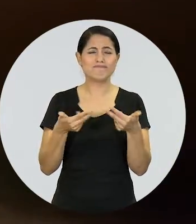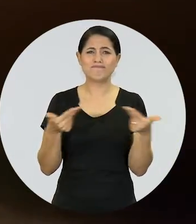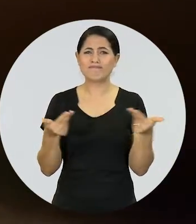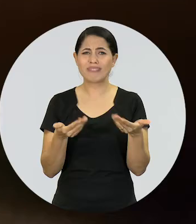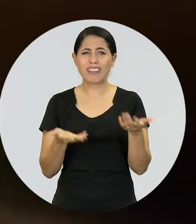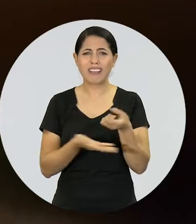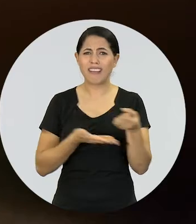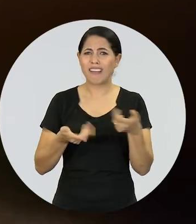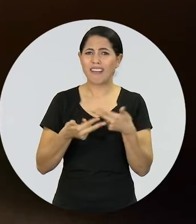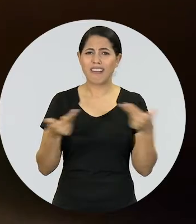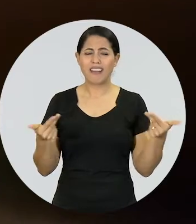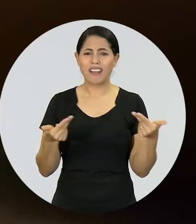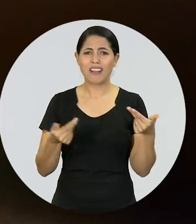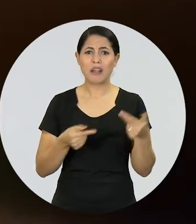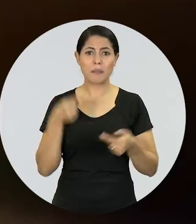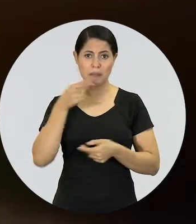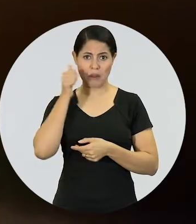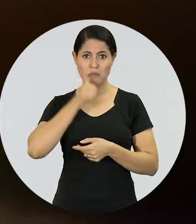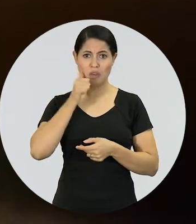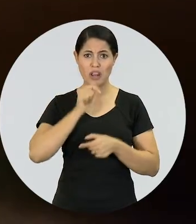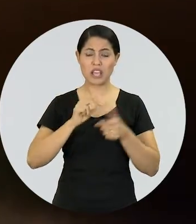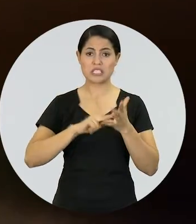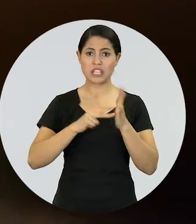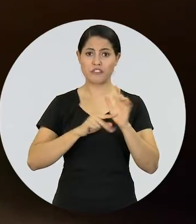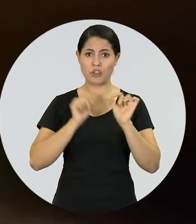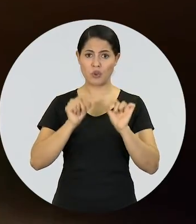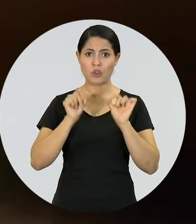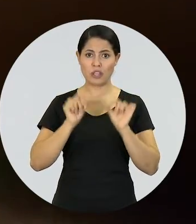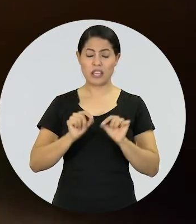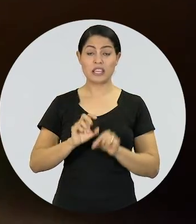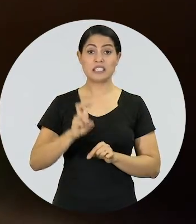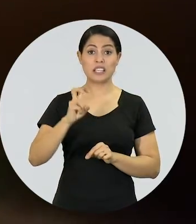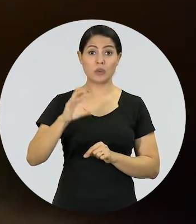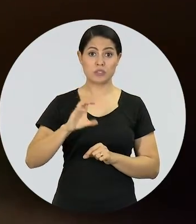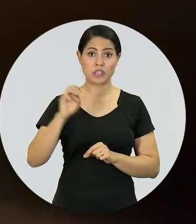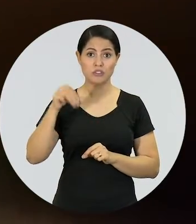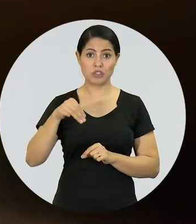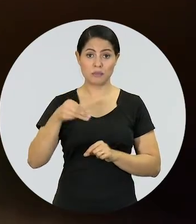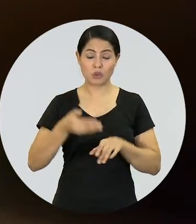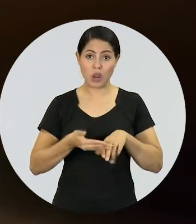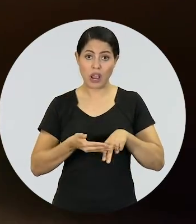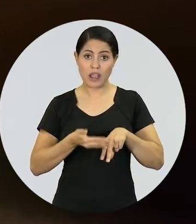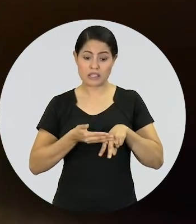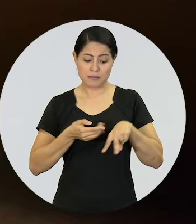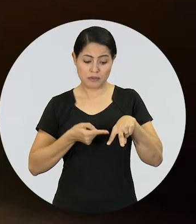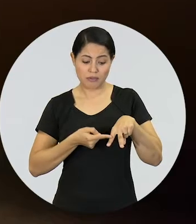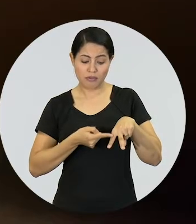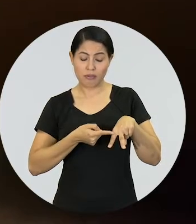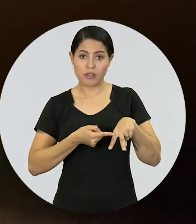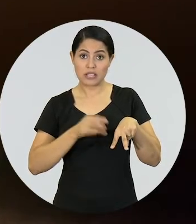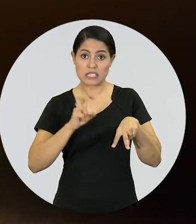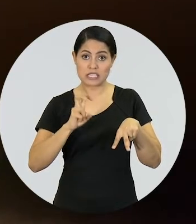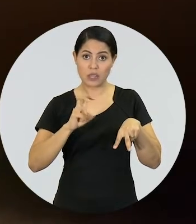muito subjetiva, e para ela, essa adequação significa 5 centímetros, no máximo,